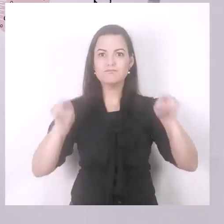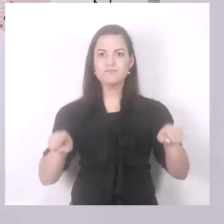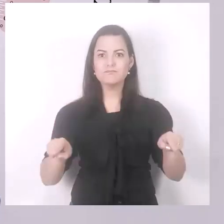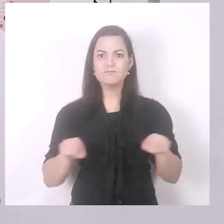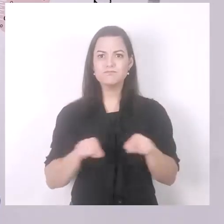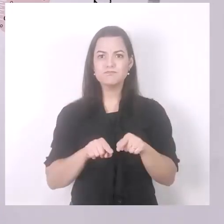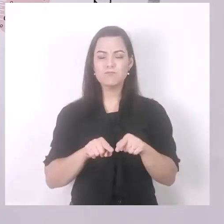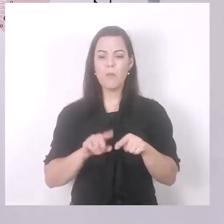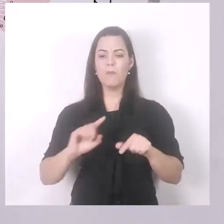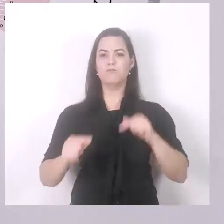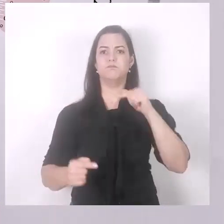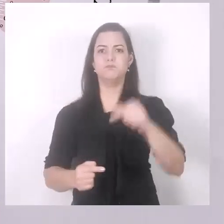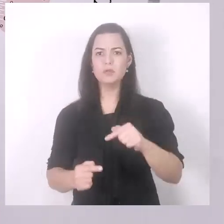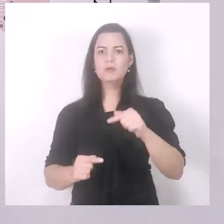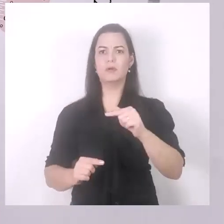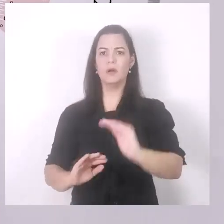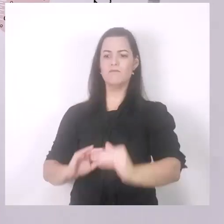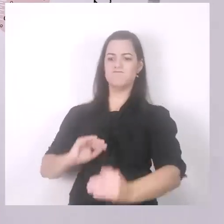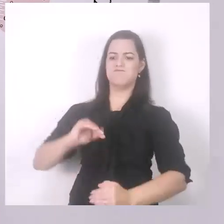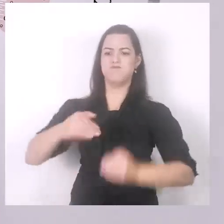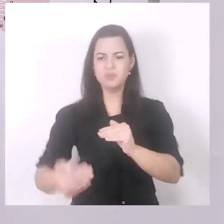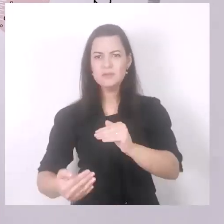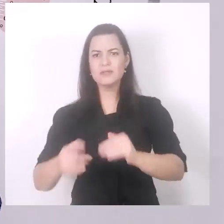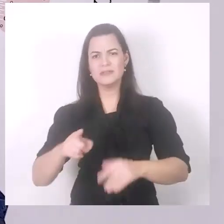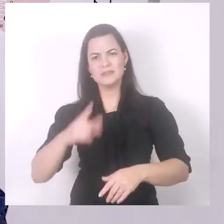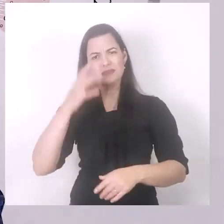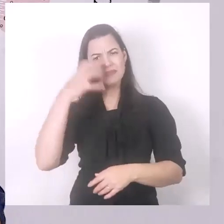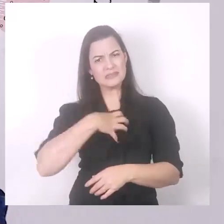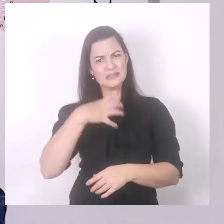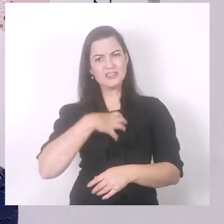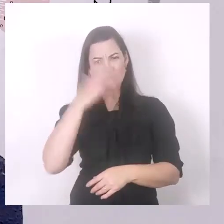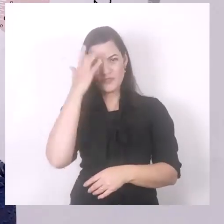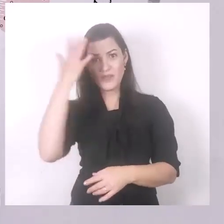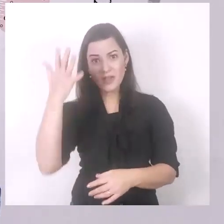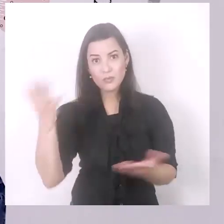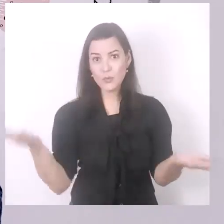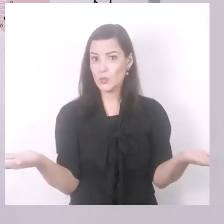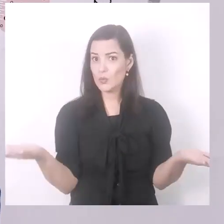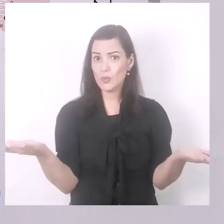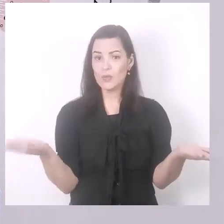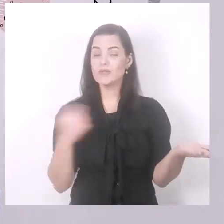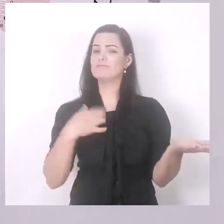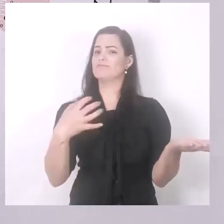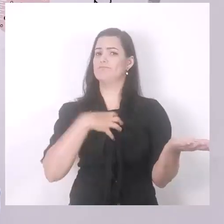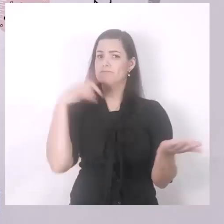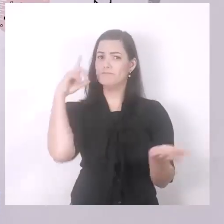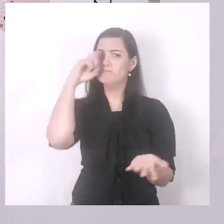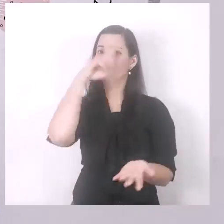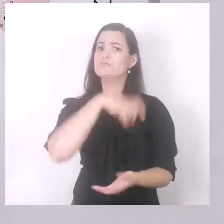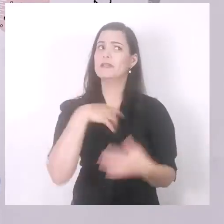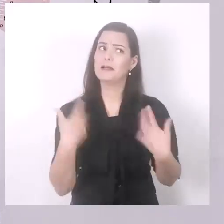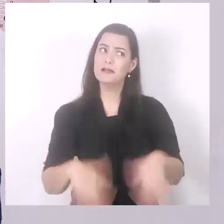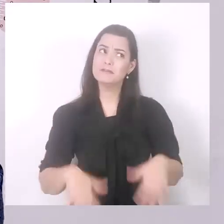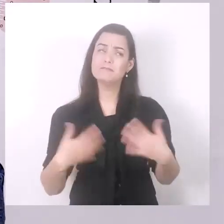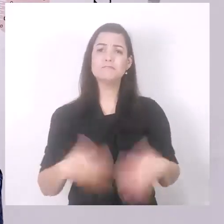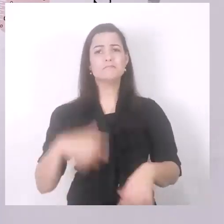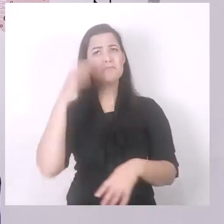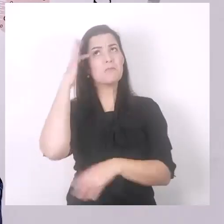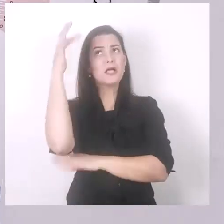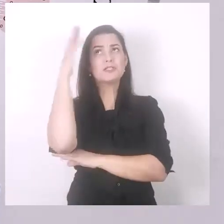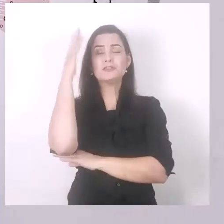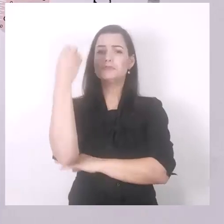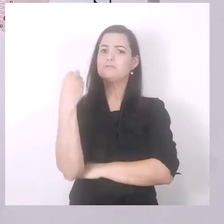roda quadrada? O que você acha? A Pro acha que seria bem difícil, viu, turma?